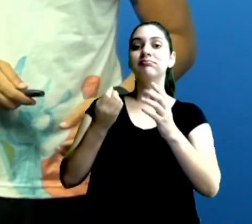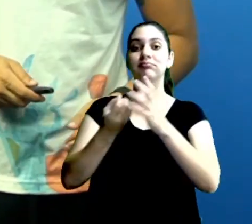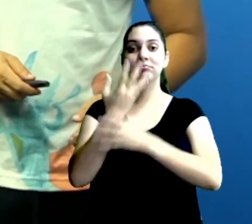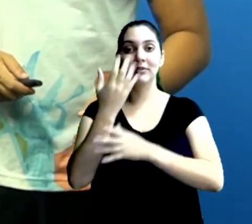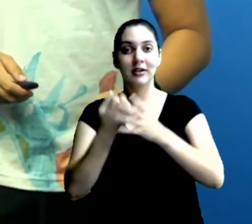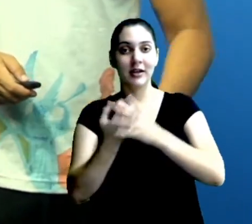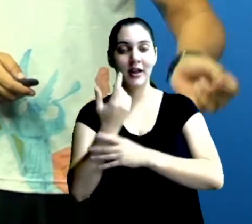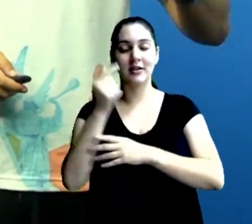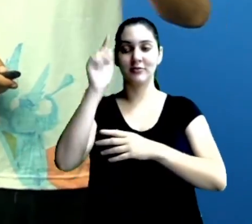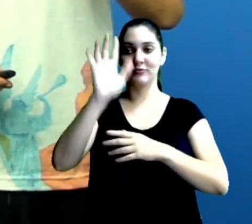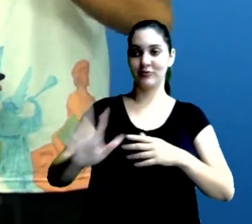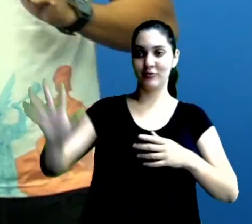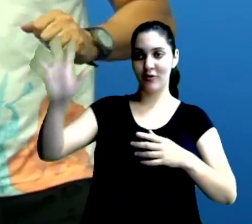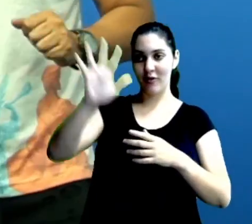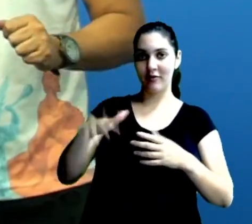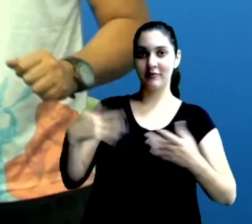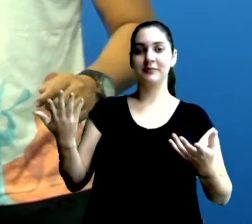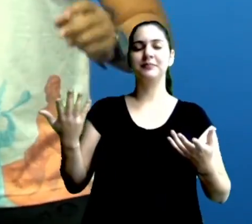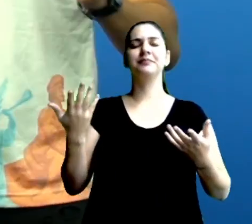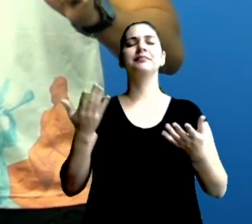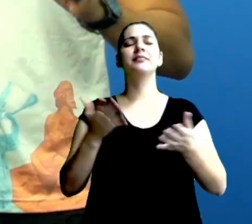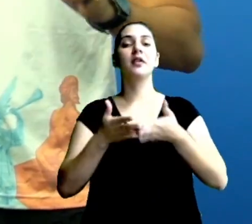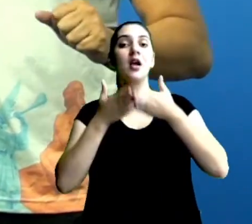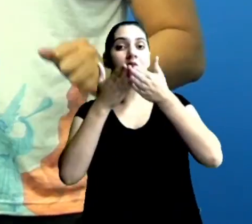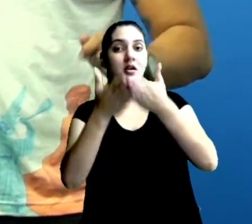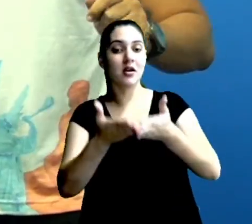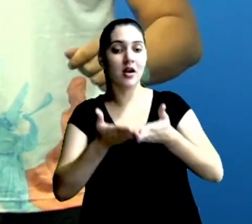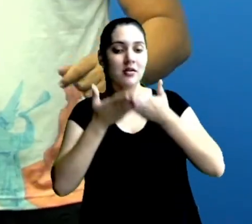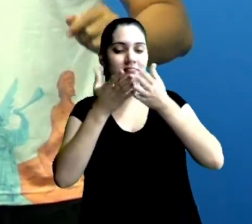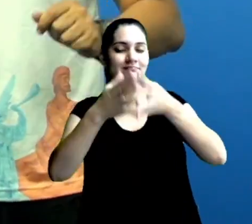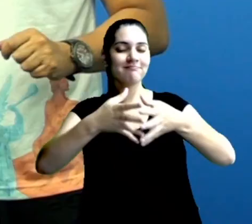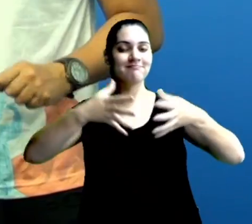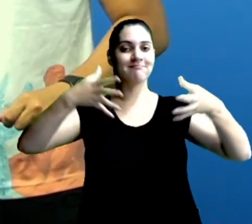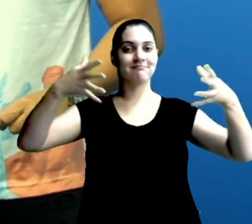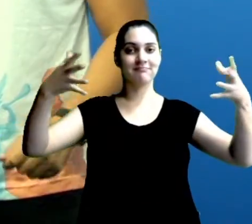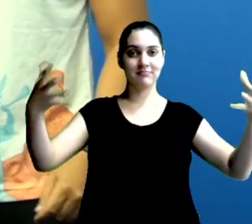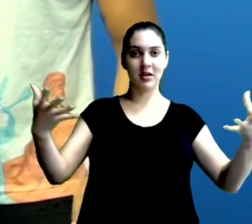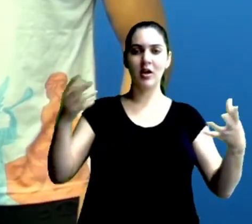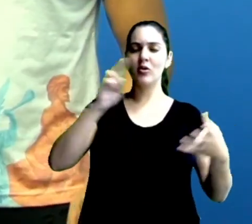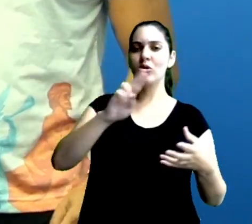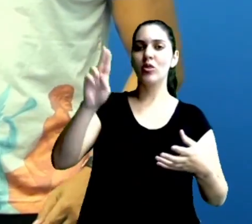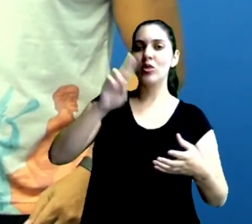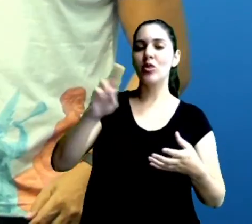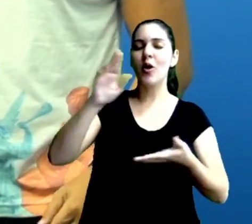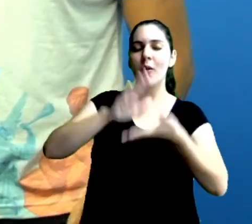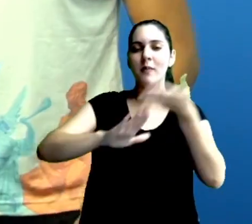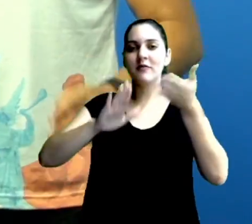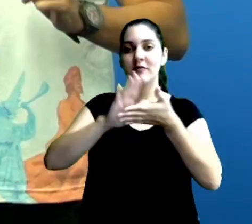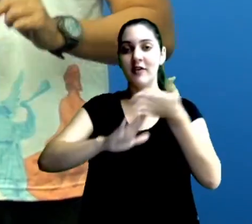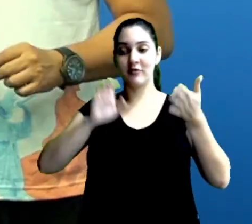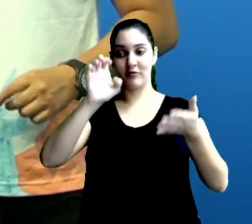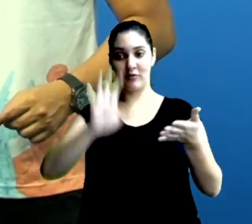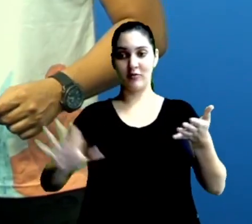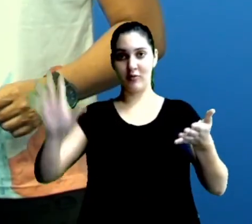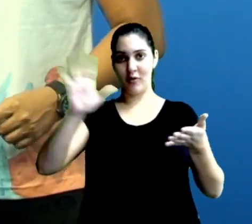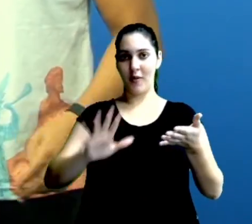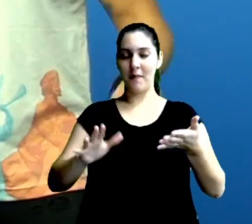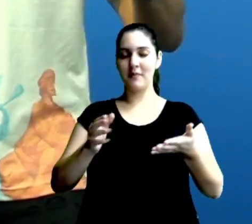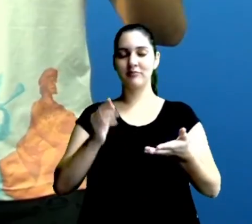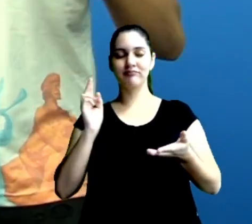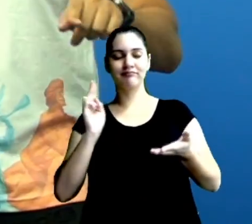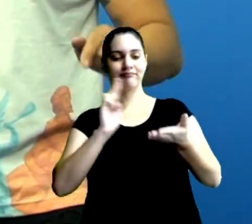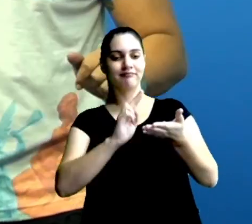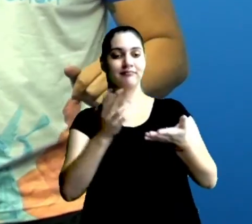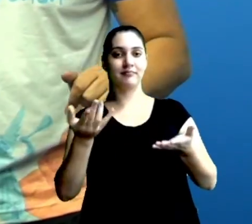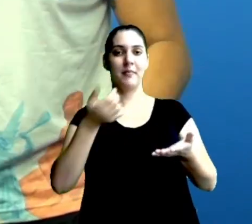mesma temática. Então as grandes navegações são o nome dado às viagens que os europeus fizeram entre 1400 até